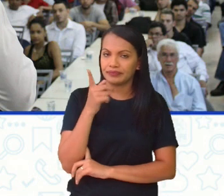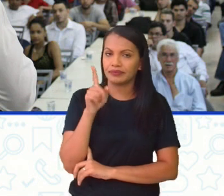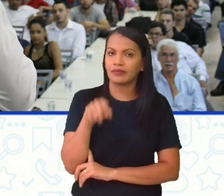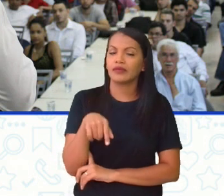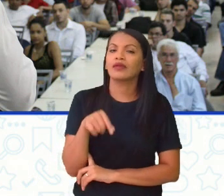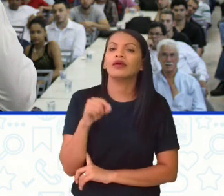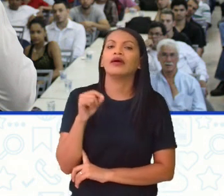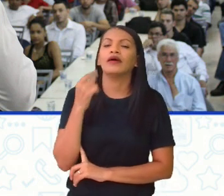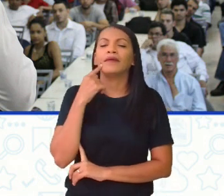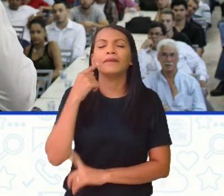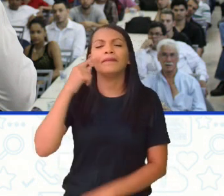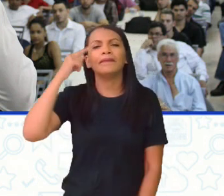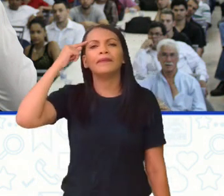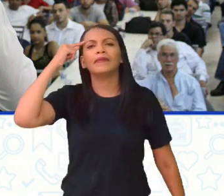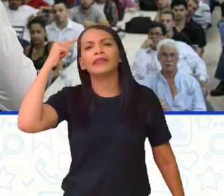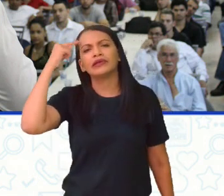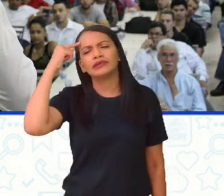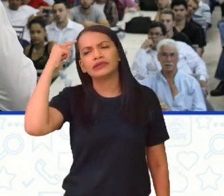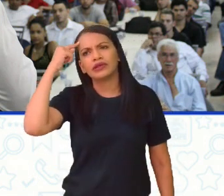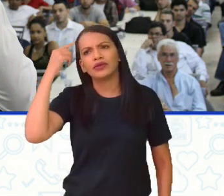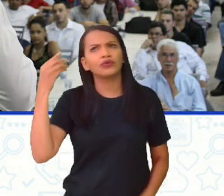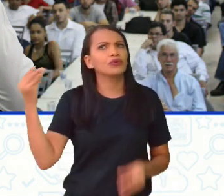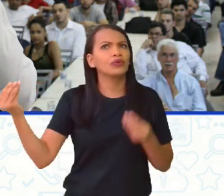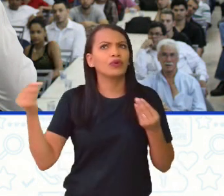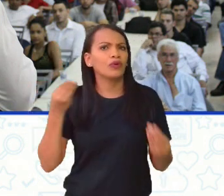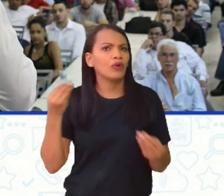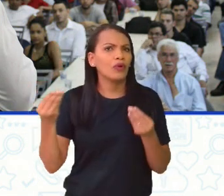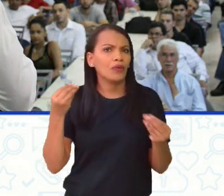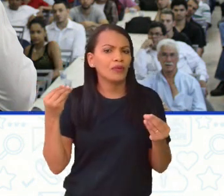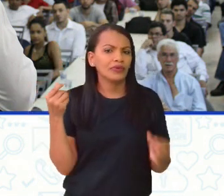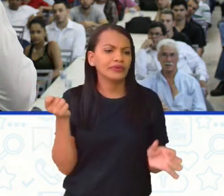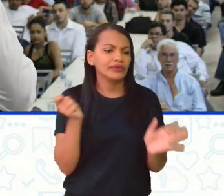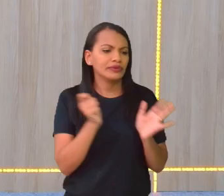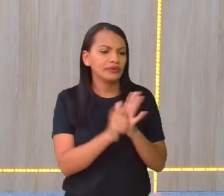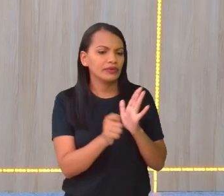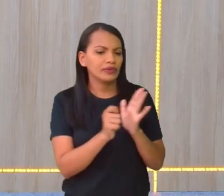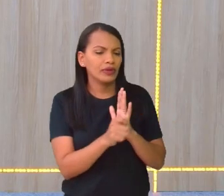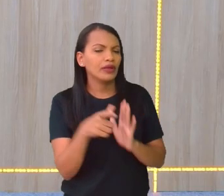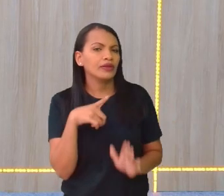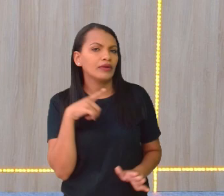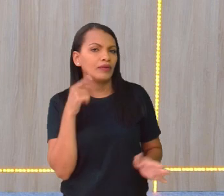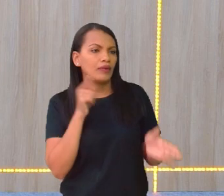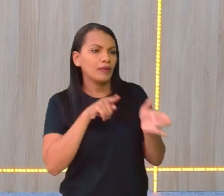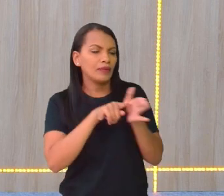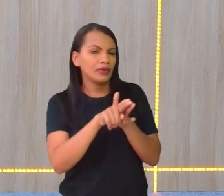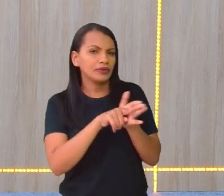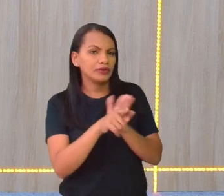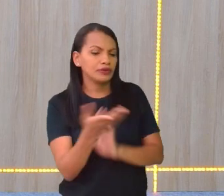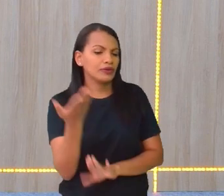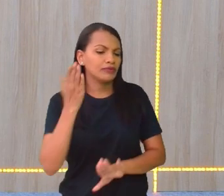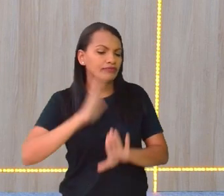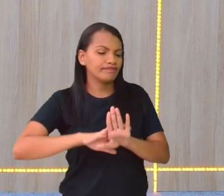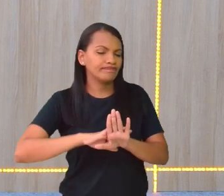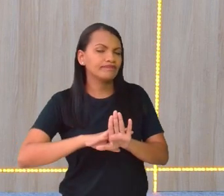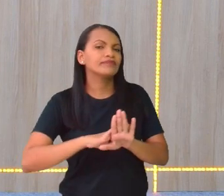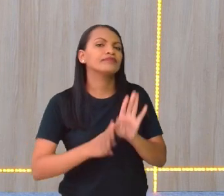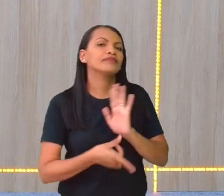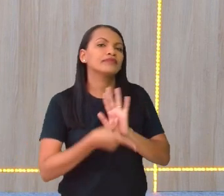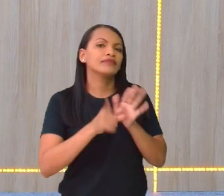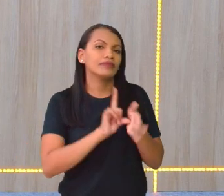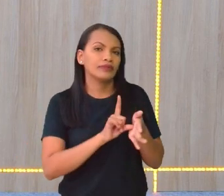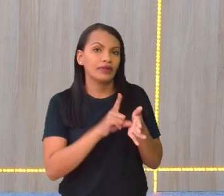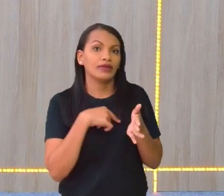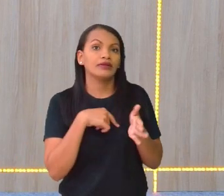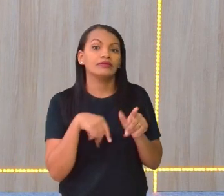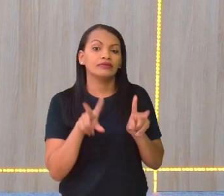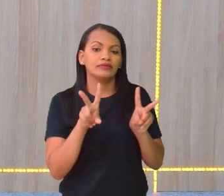é planejado por meio da escrita. Há uma pesquisa por trás, não é, de todo o tema